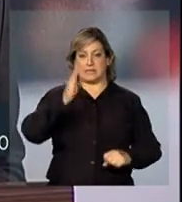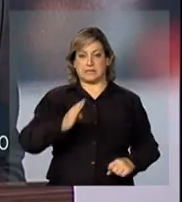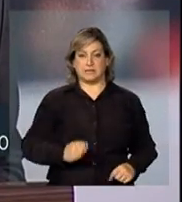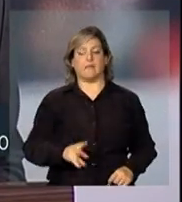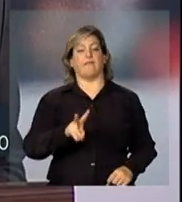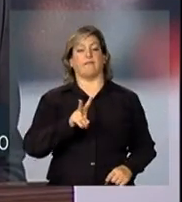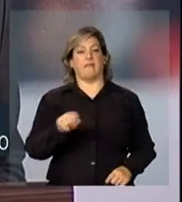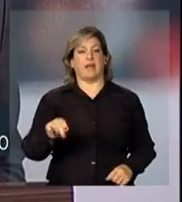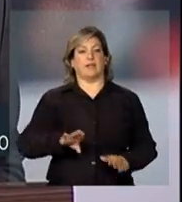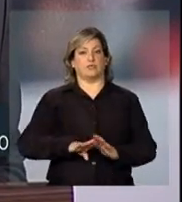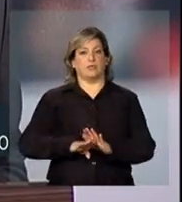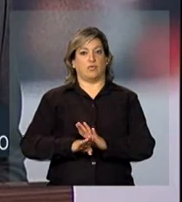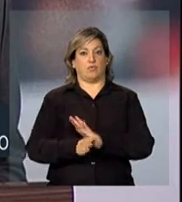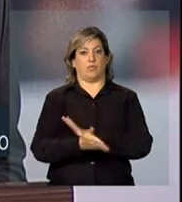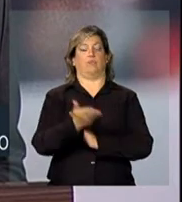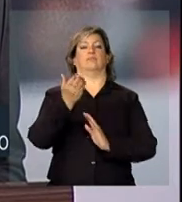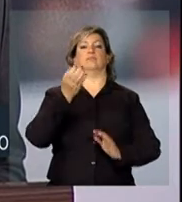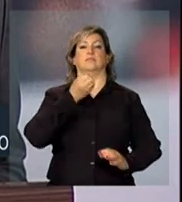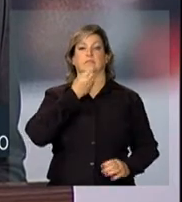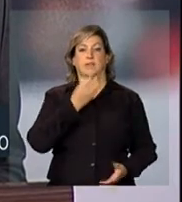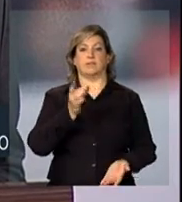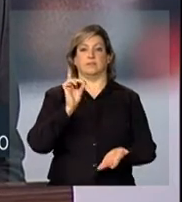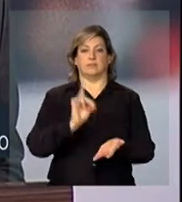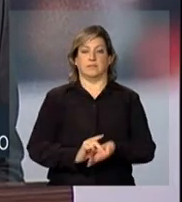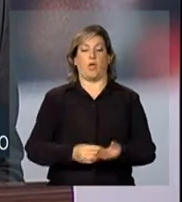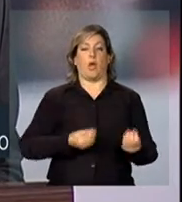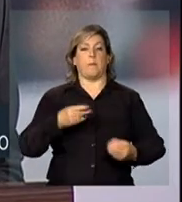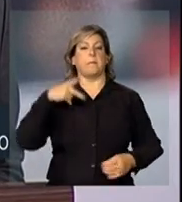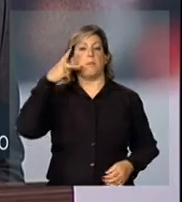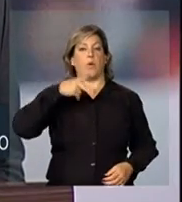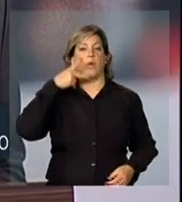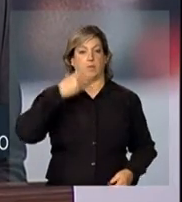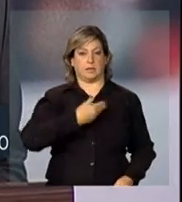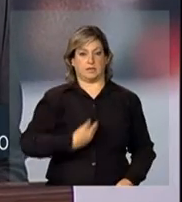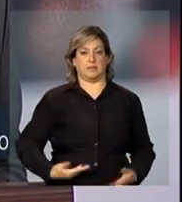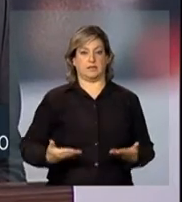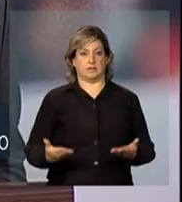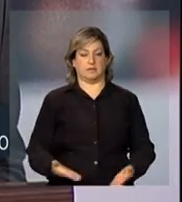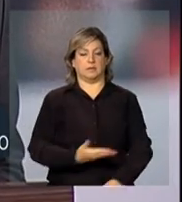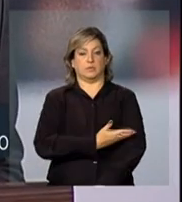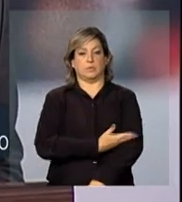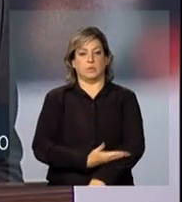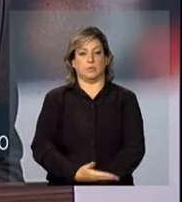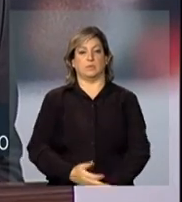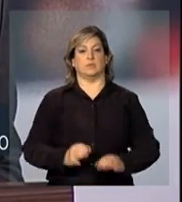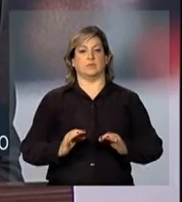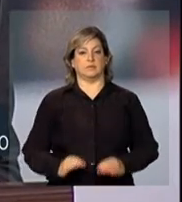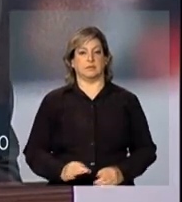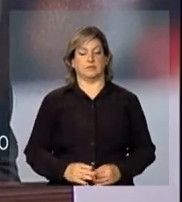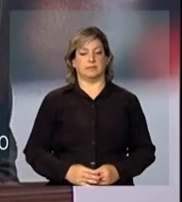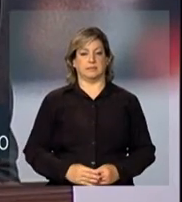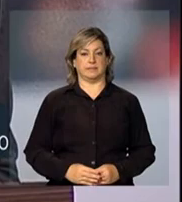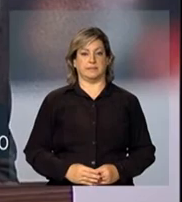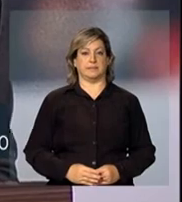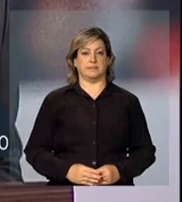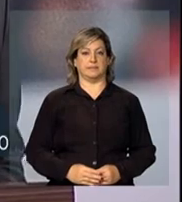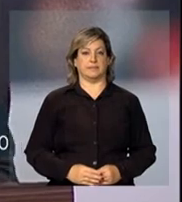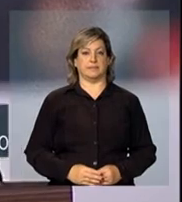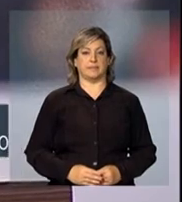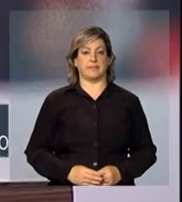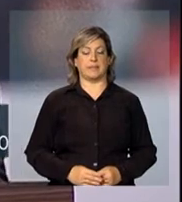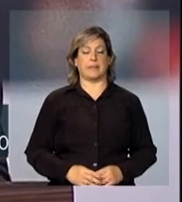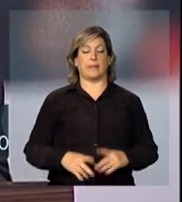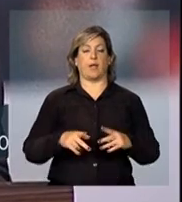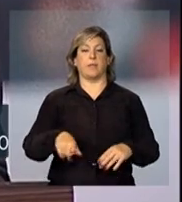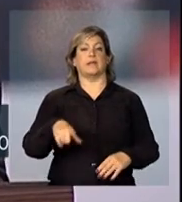vai se consolidando como política de estado política de estado como